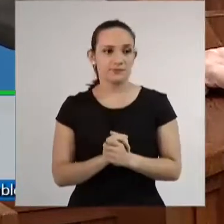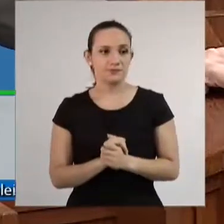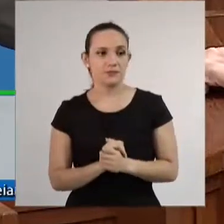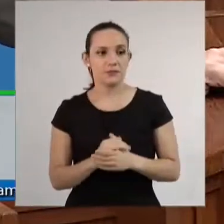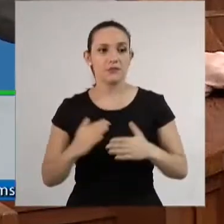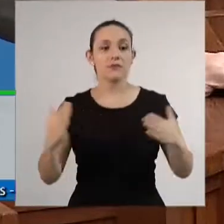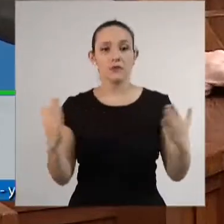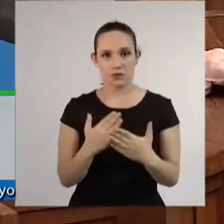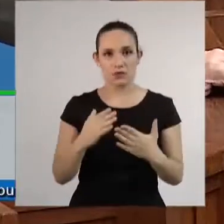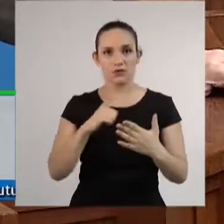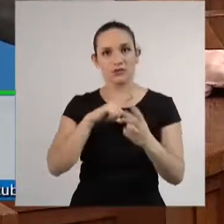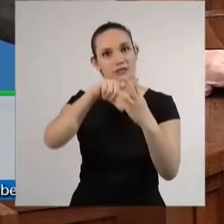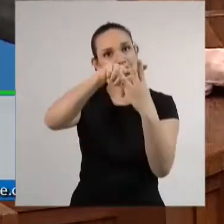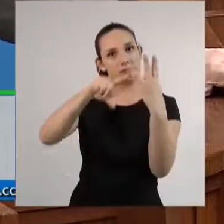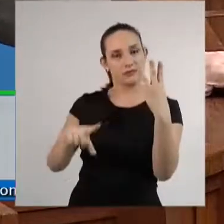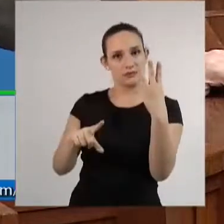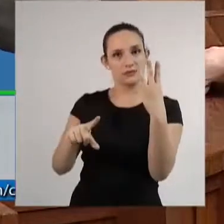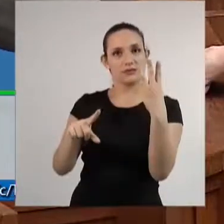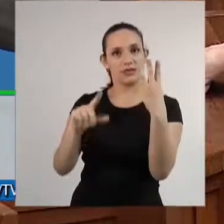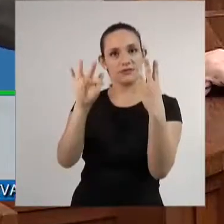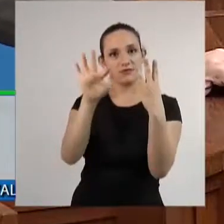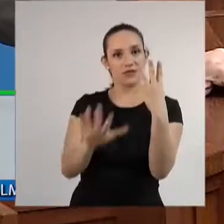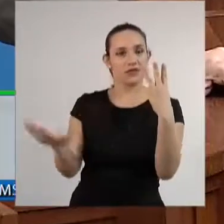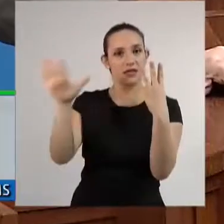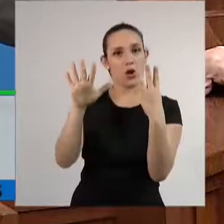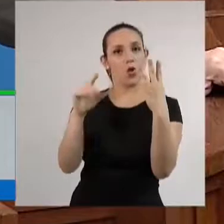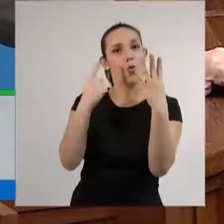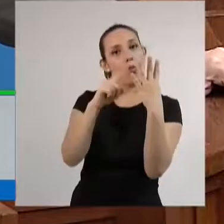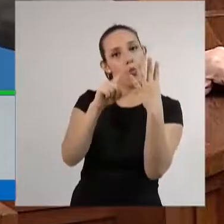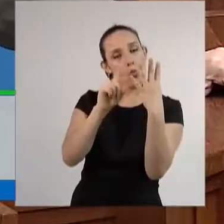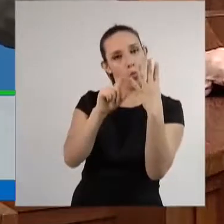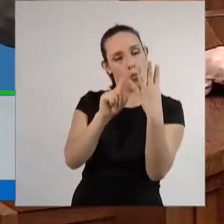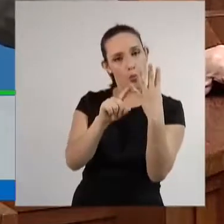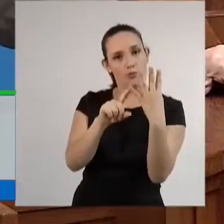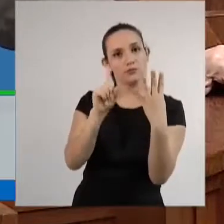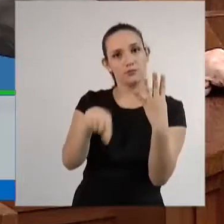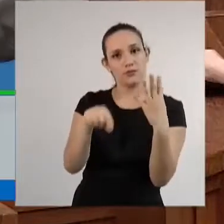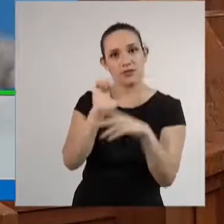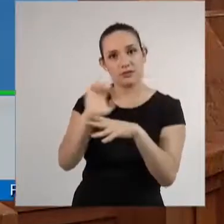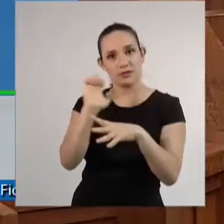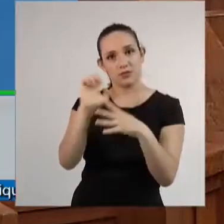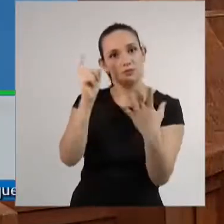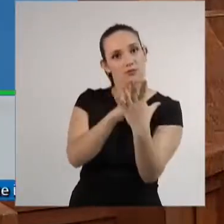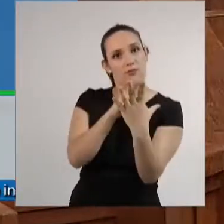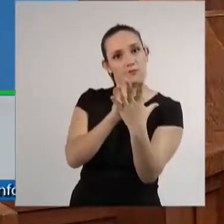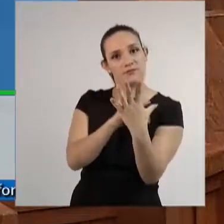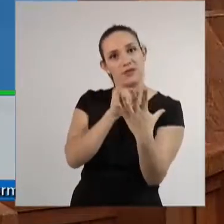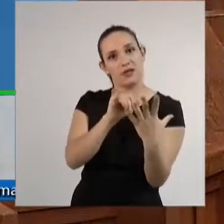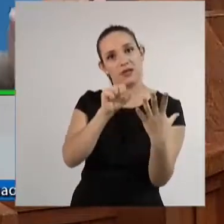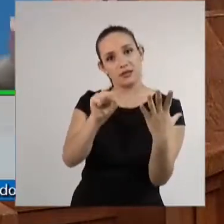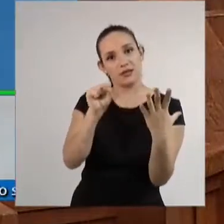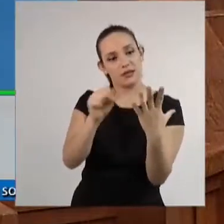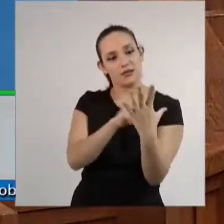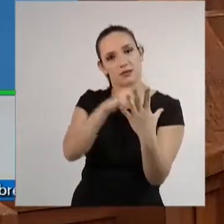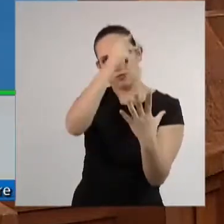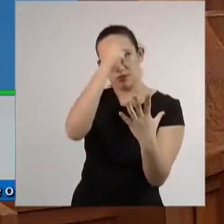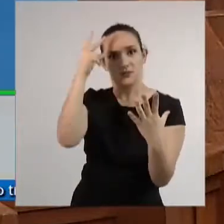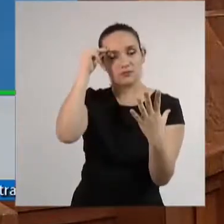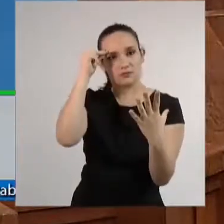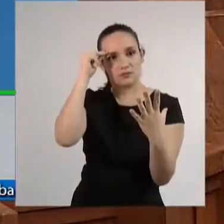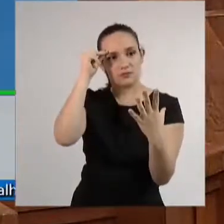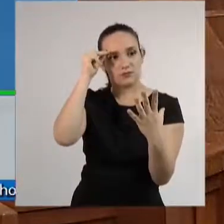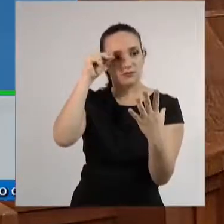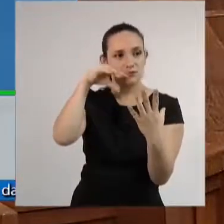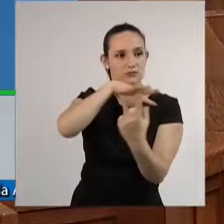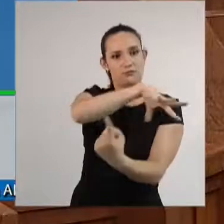tributos federais, um tributo estadual, que é o ICMS, e o ISS, por um único